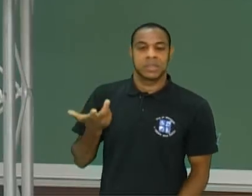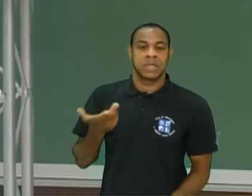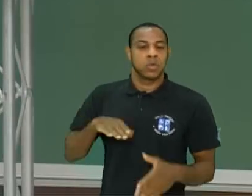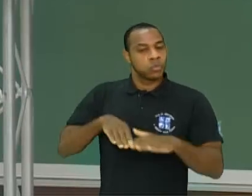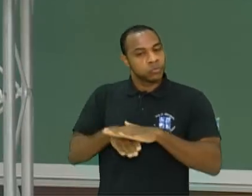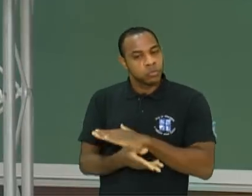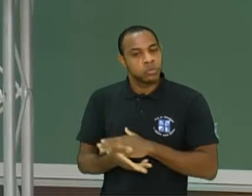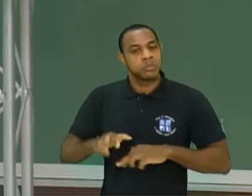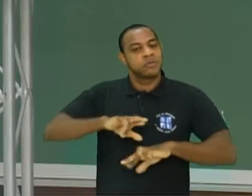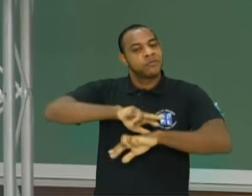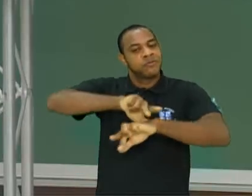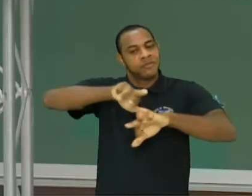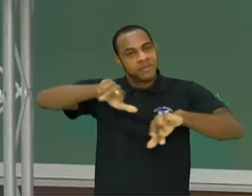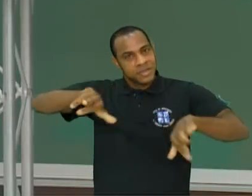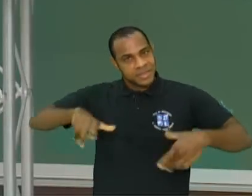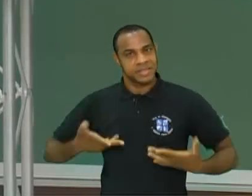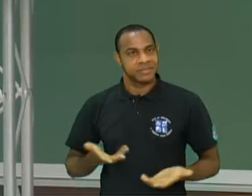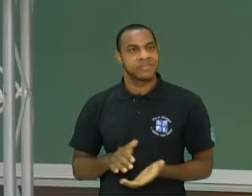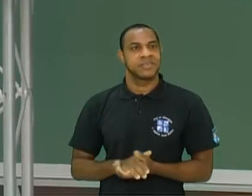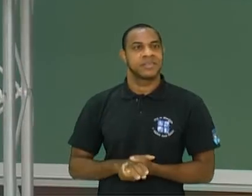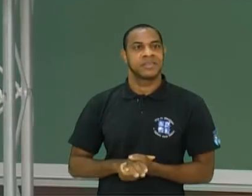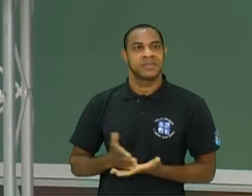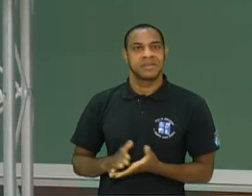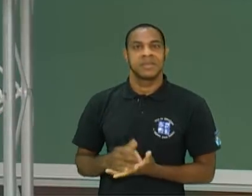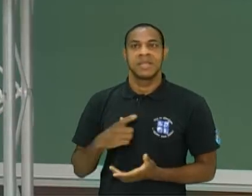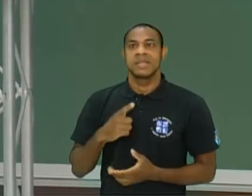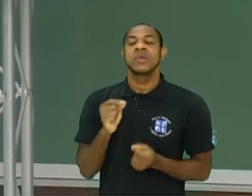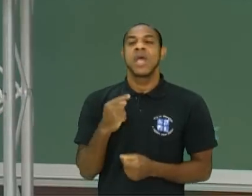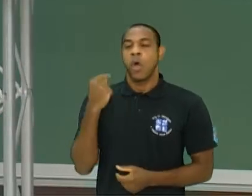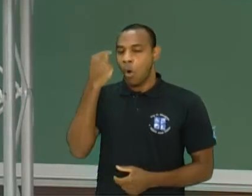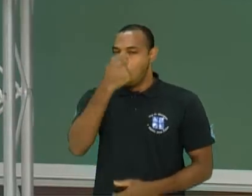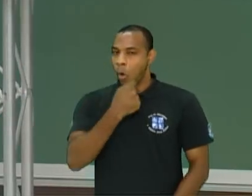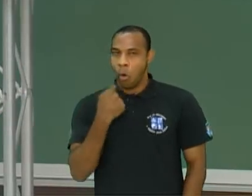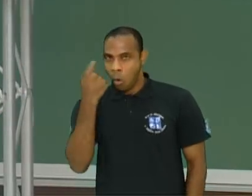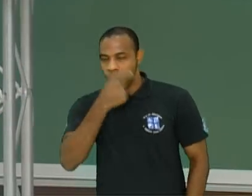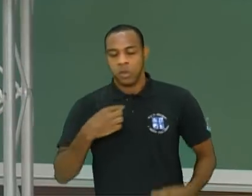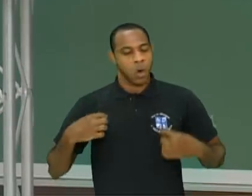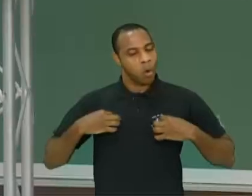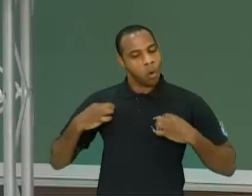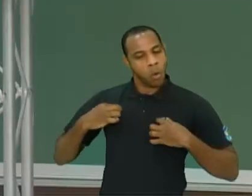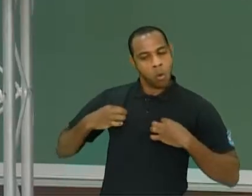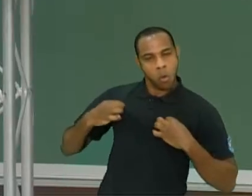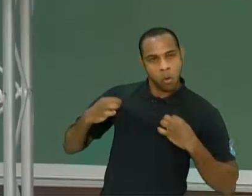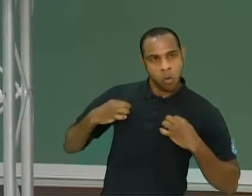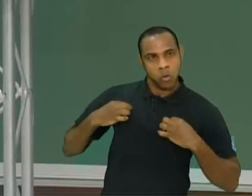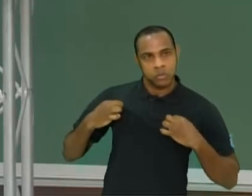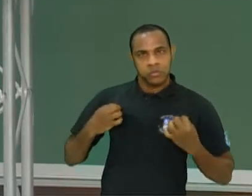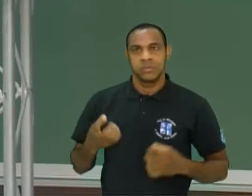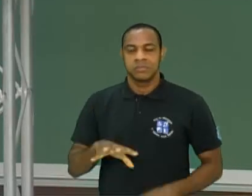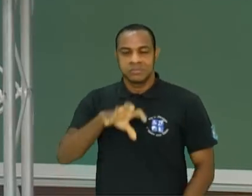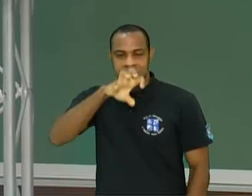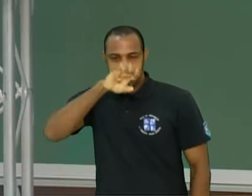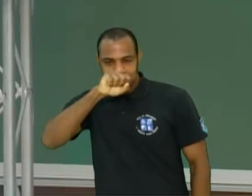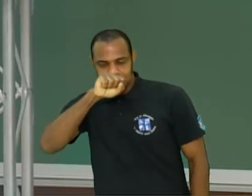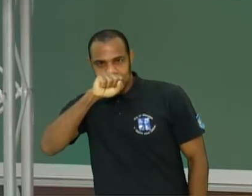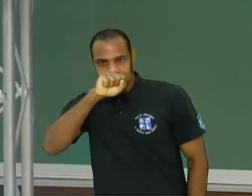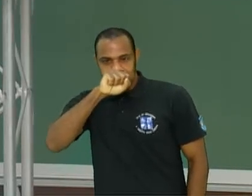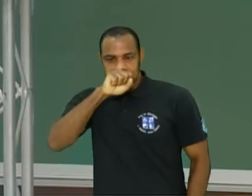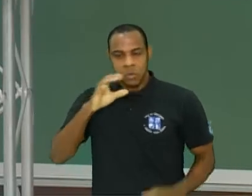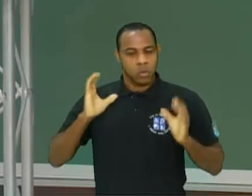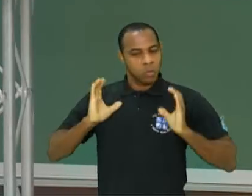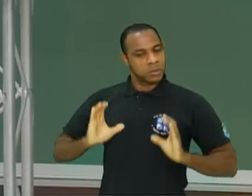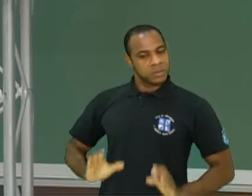define, né, essa diversidade cultural? Faces, o rosto, as roupas, os cheiros, as atitudes,